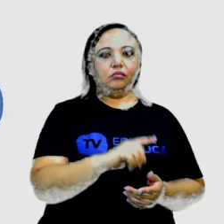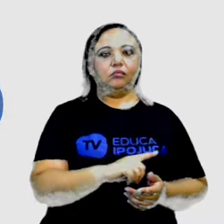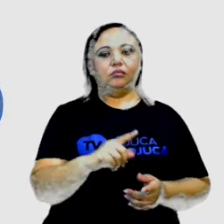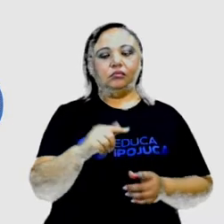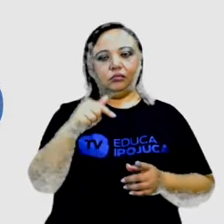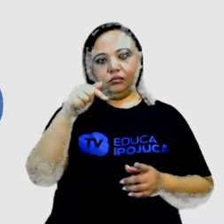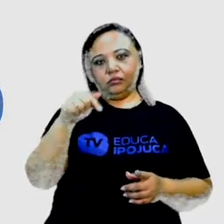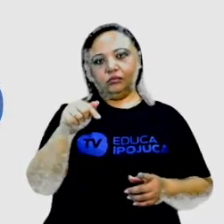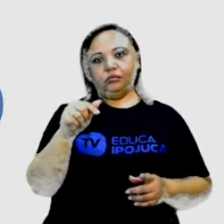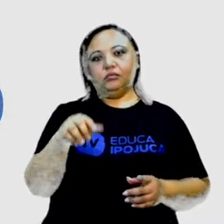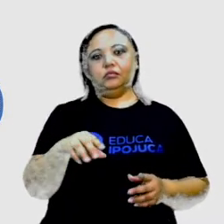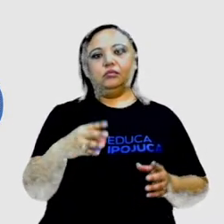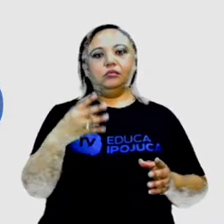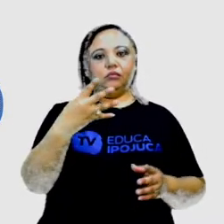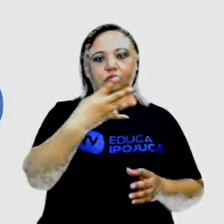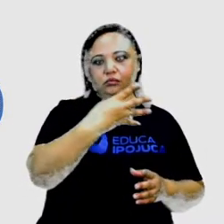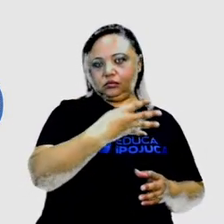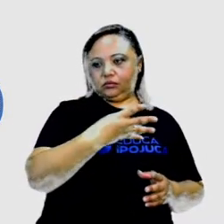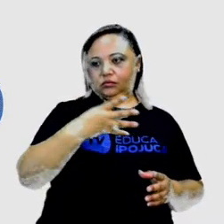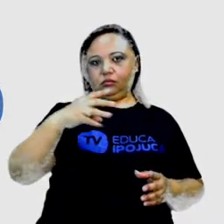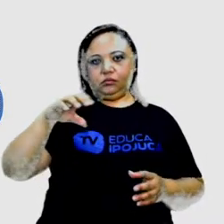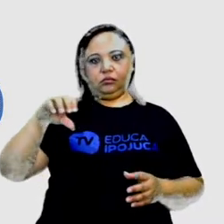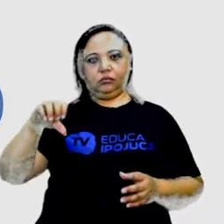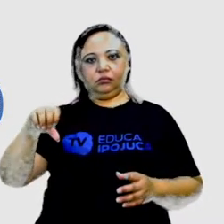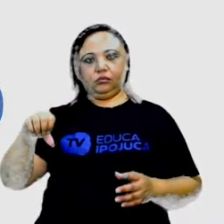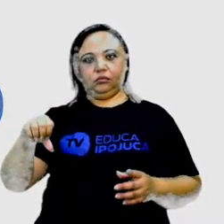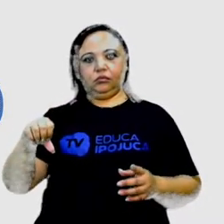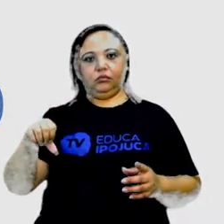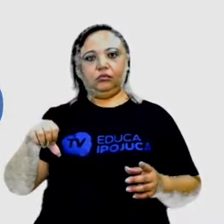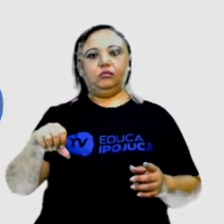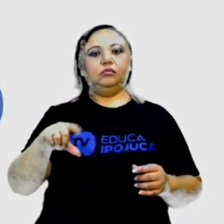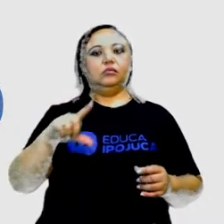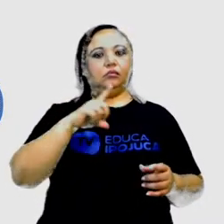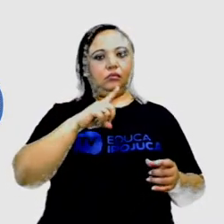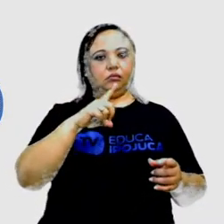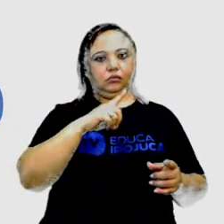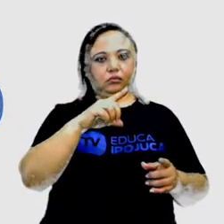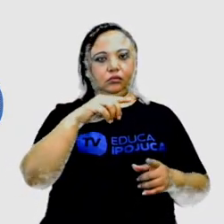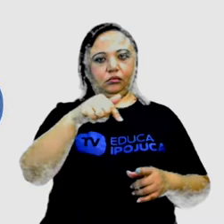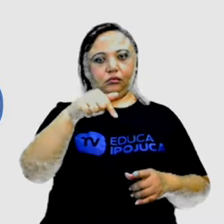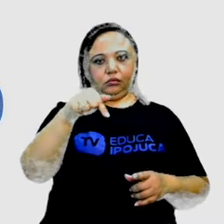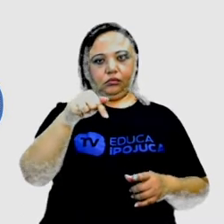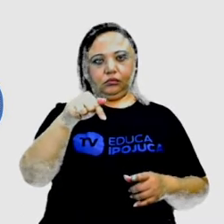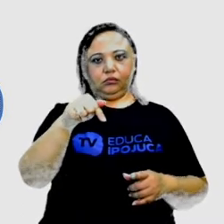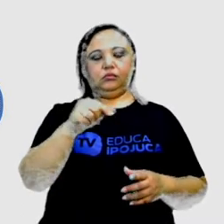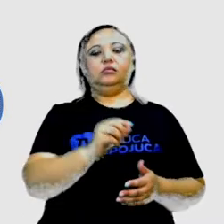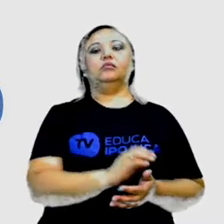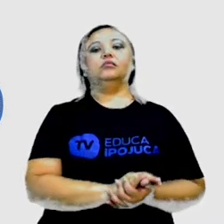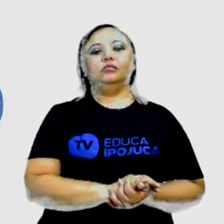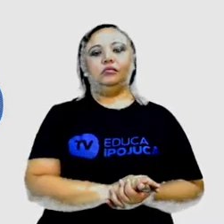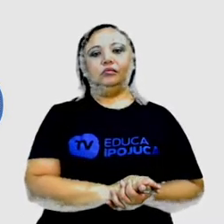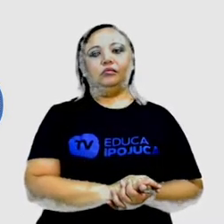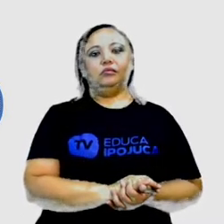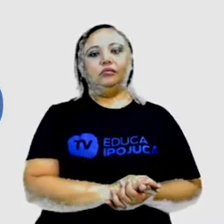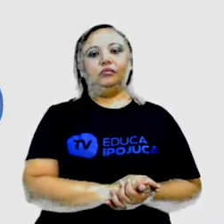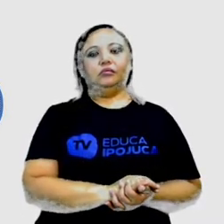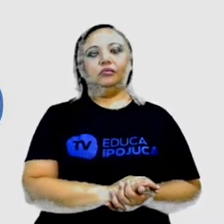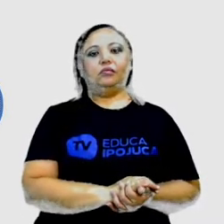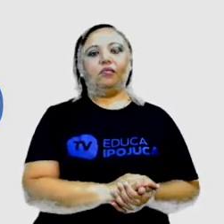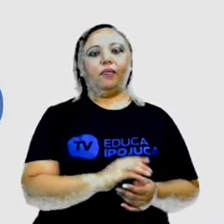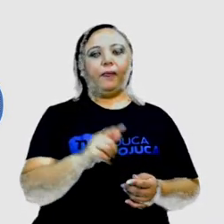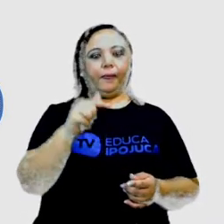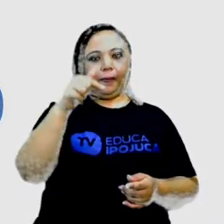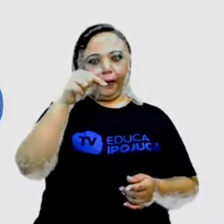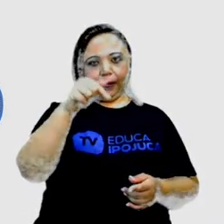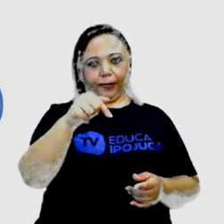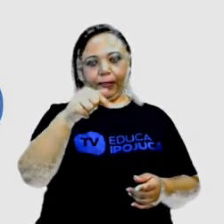entre 7 e 49 tem algum múltiplo de 7? Tem sim, né?